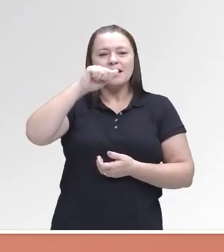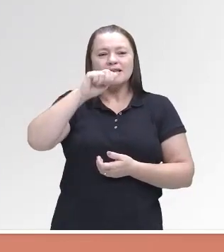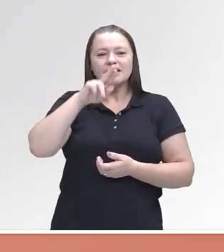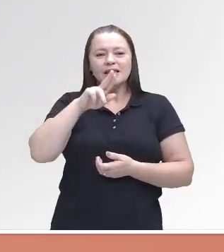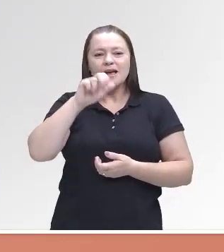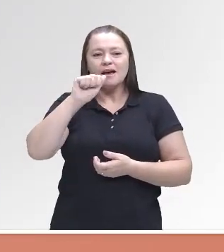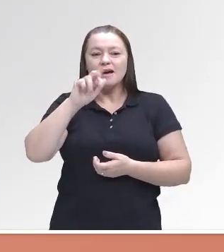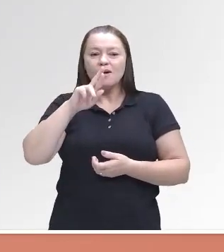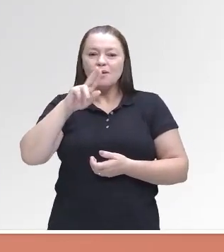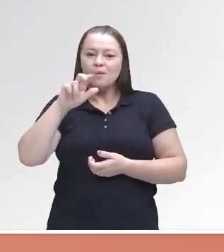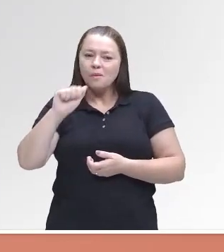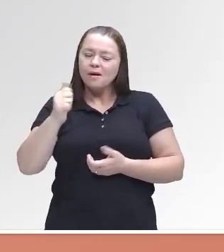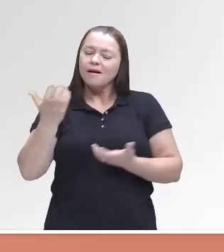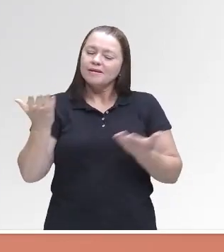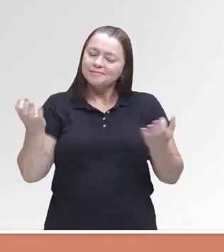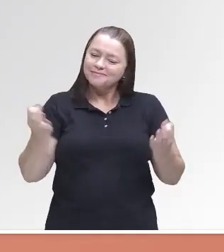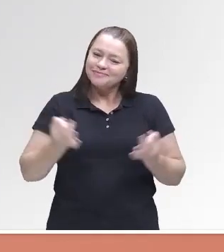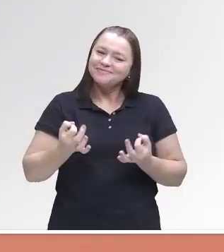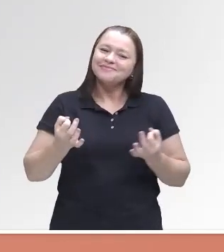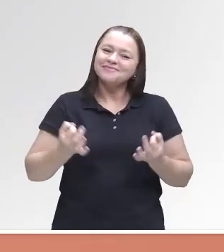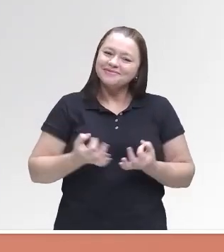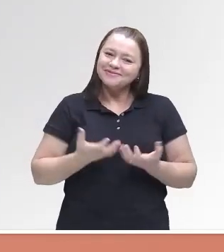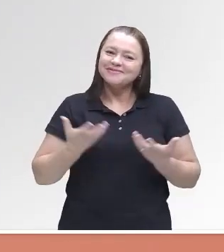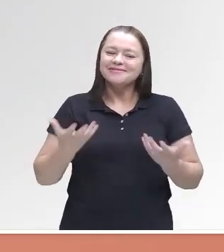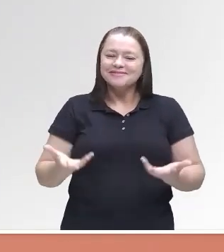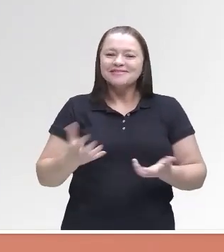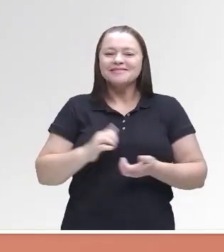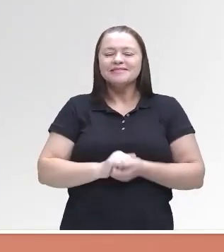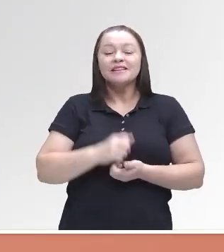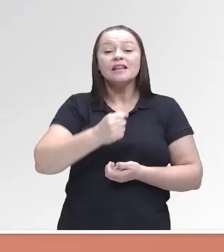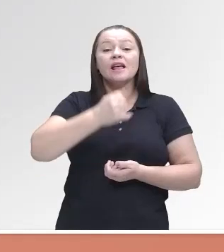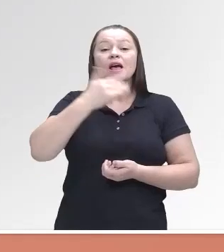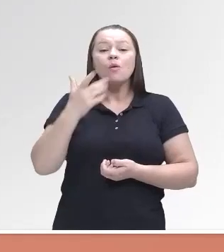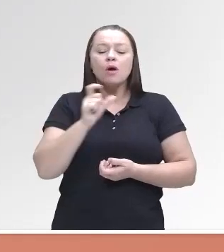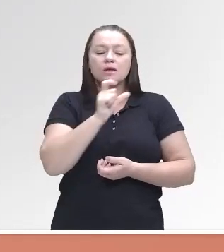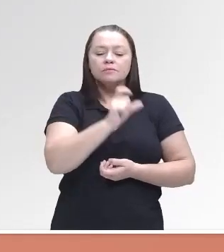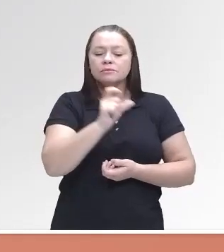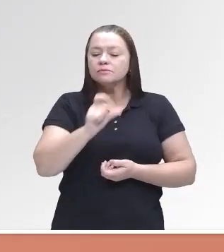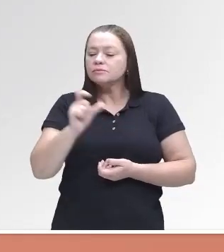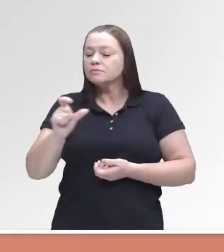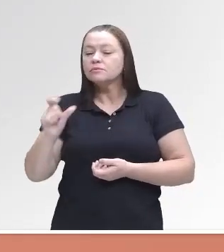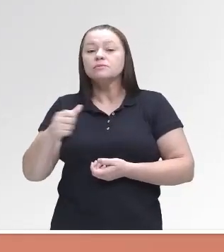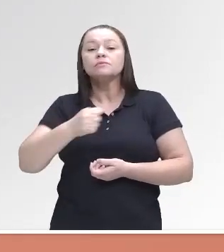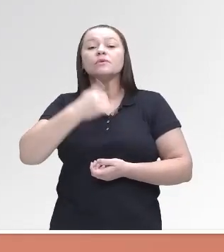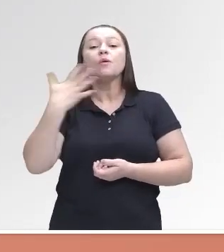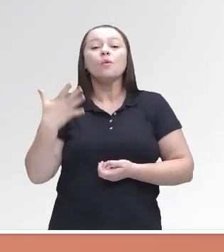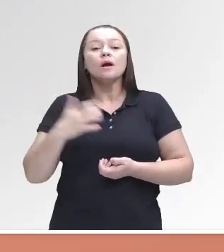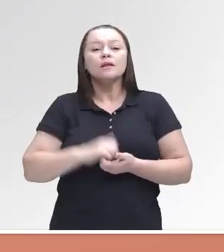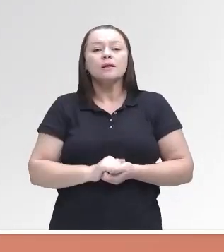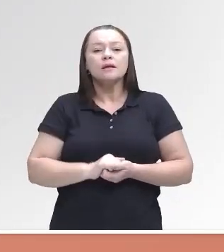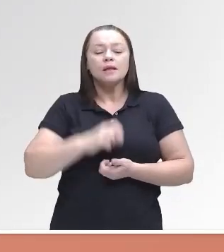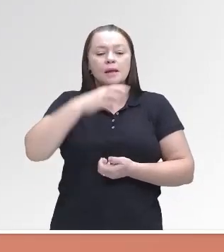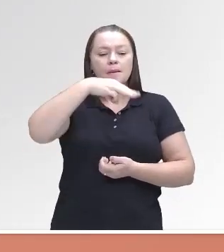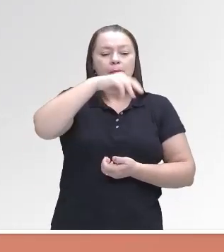Manauara. Isso mesmo, Manauara. Quantas sílabas nós temos aí?